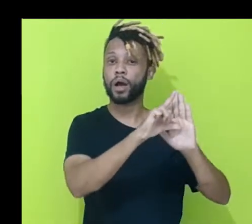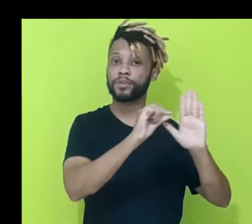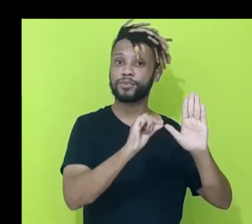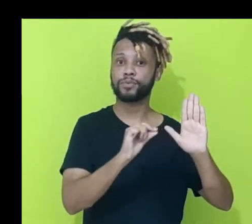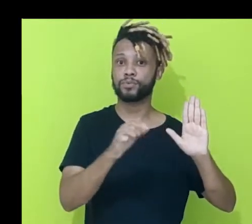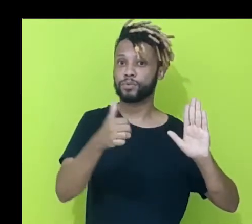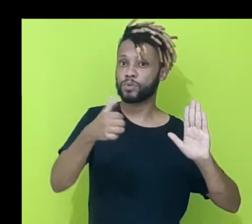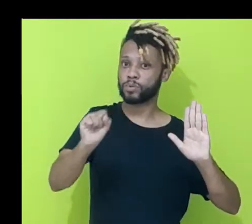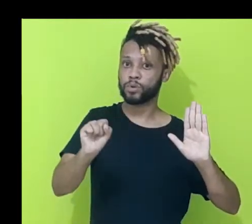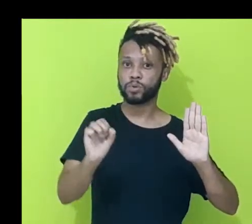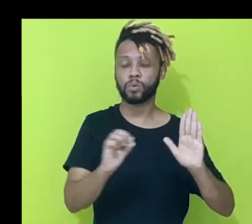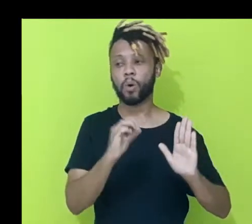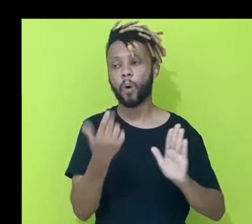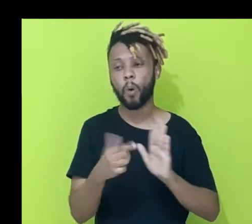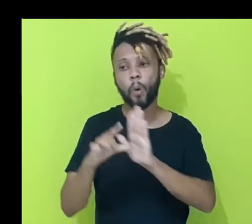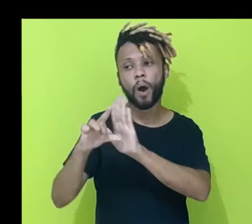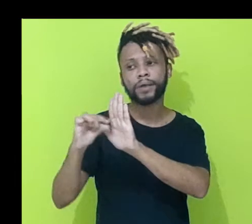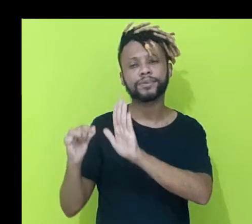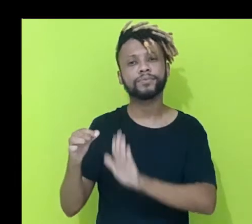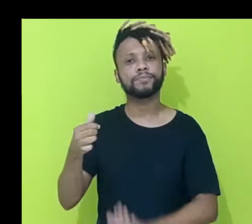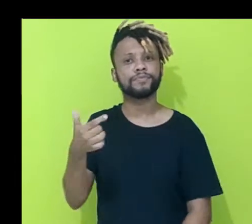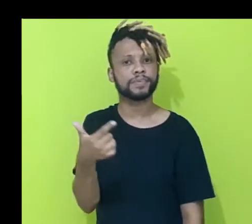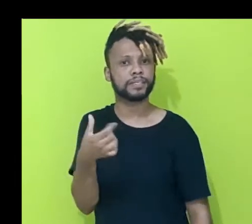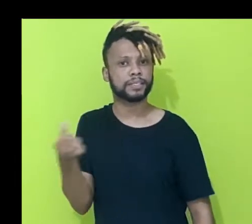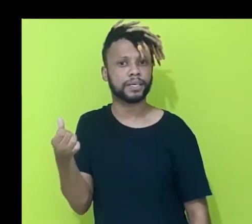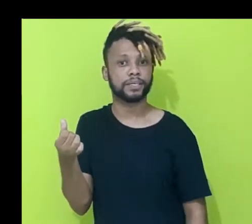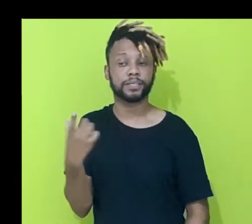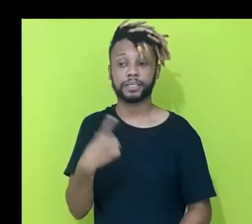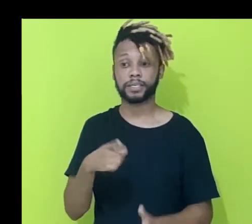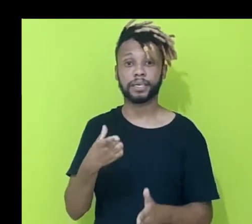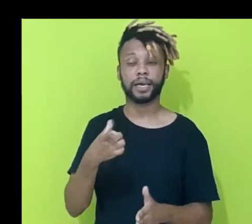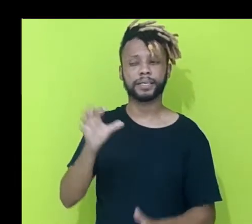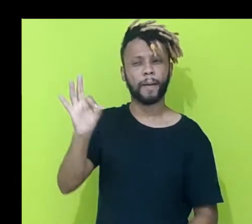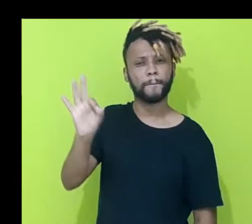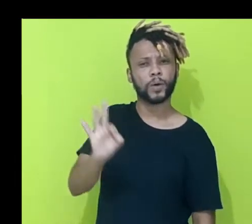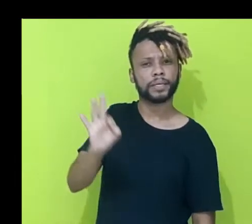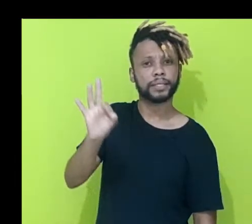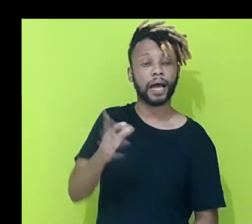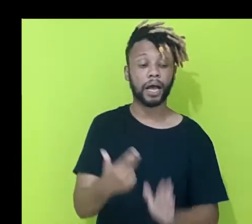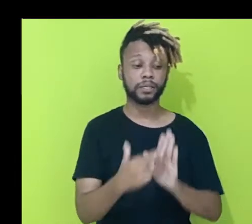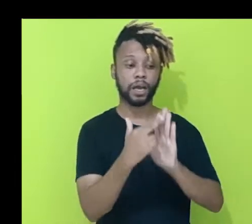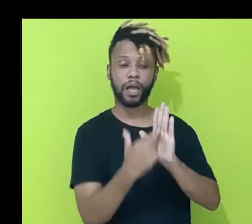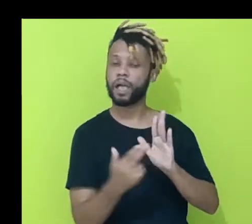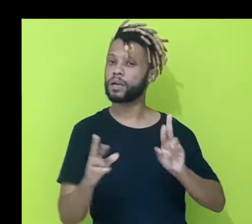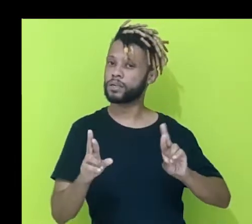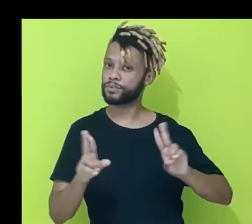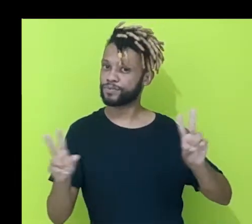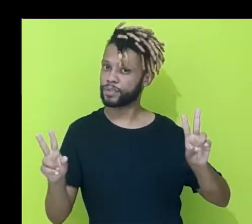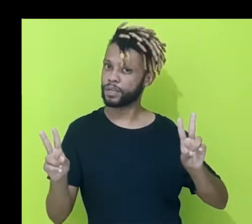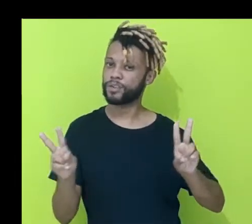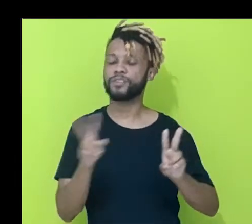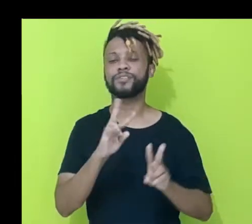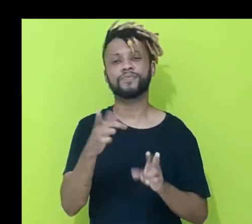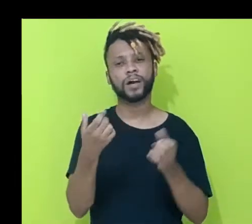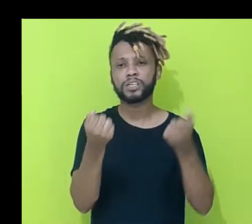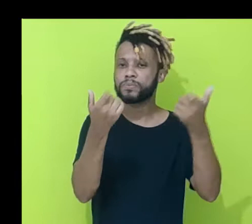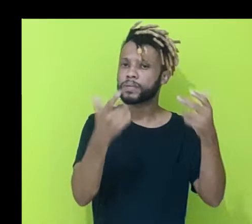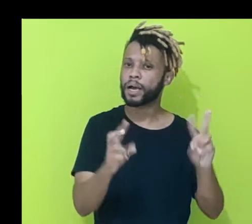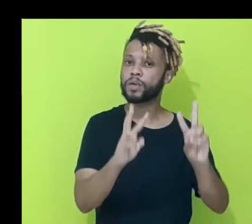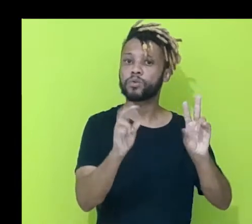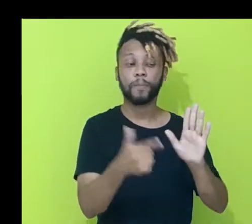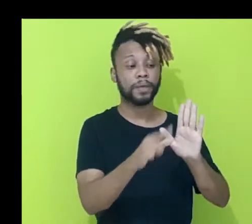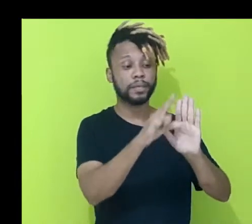ou o artigo 26. Esses percentuais de abatimento se modificam. Nós vamos falar sobre esses